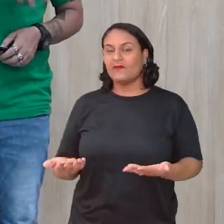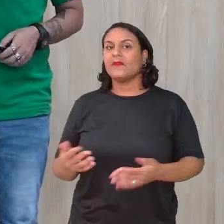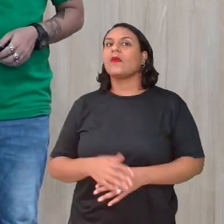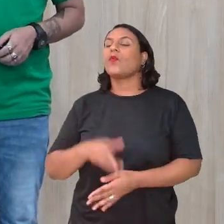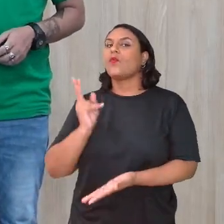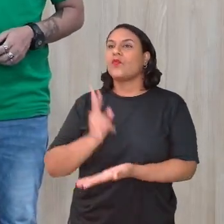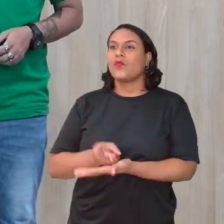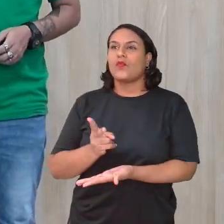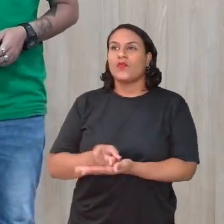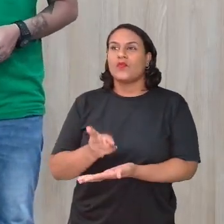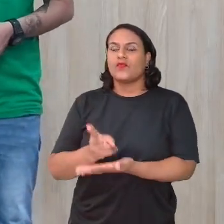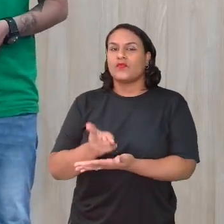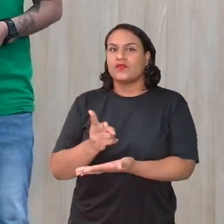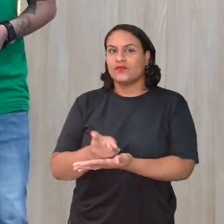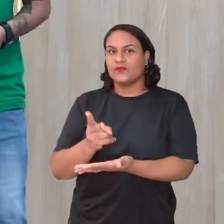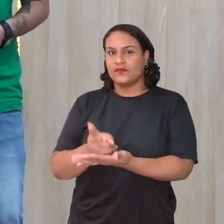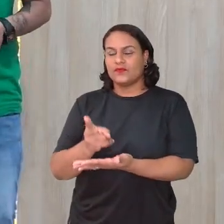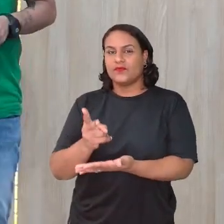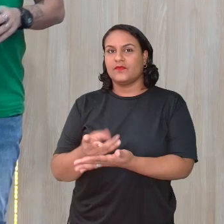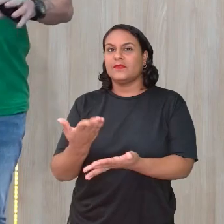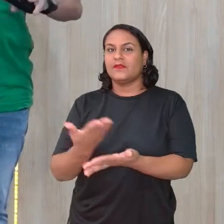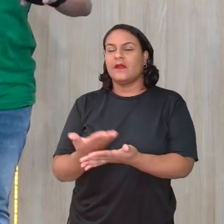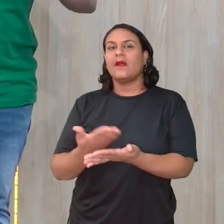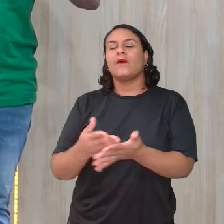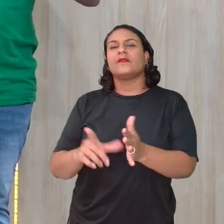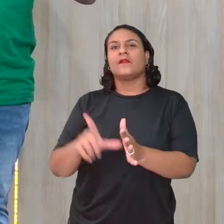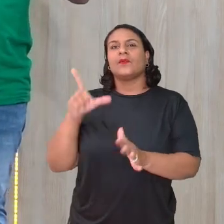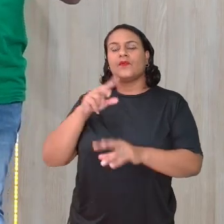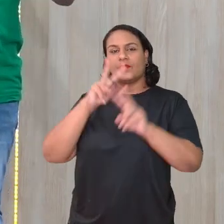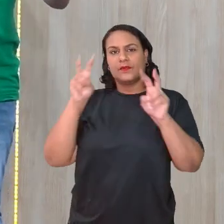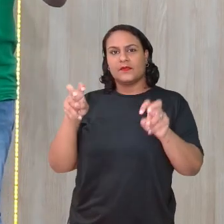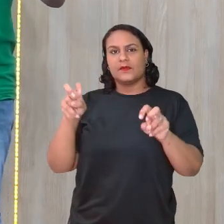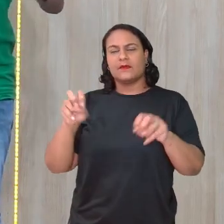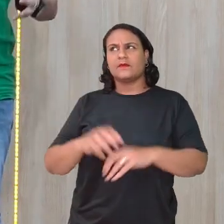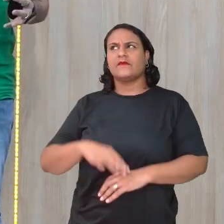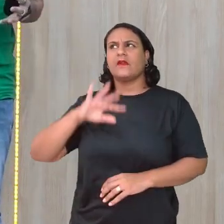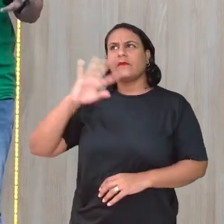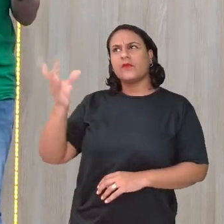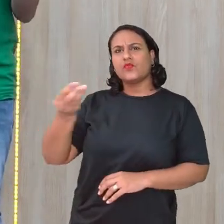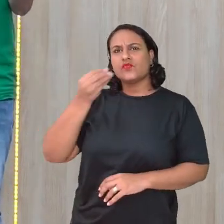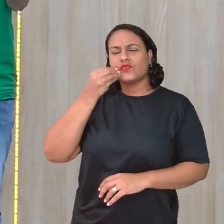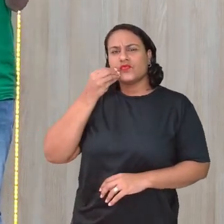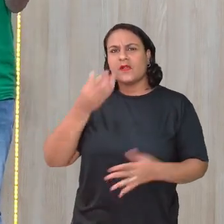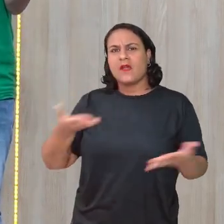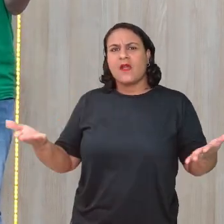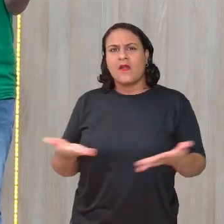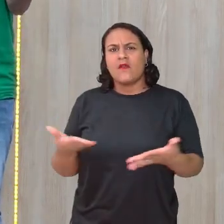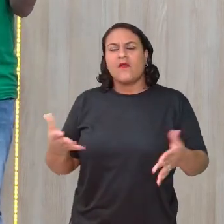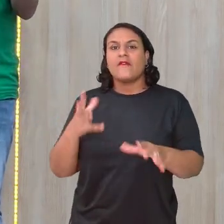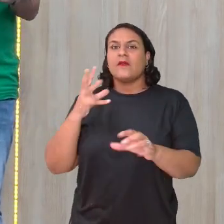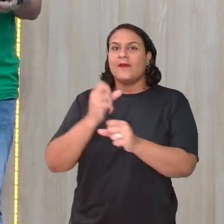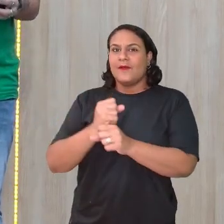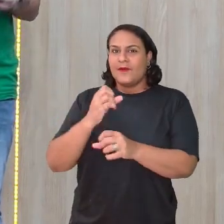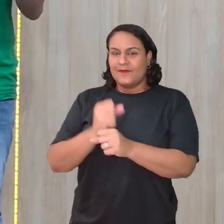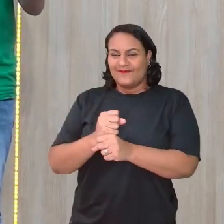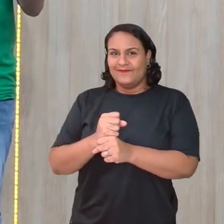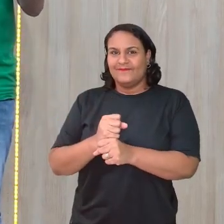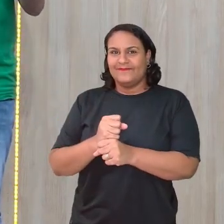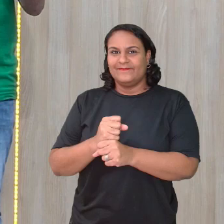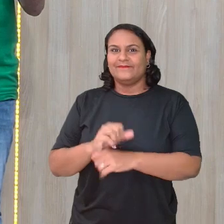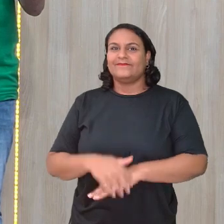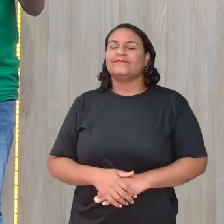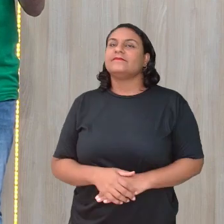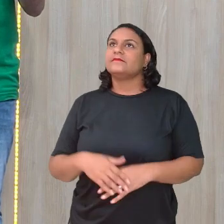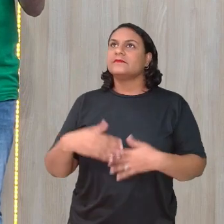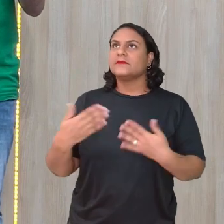dando continuidade ao que a gente falou na aula anterior, a gente vai pegar as chances e agora a gente vai medir essas chances, ou seja,